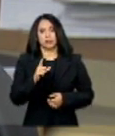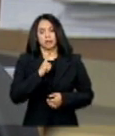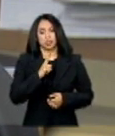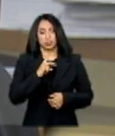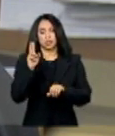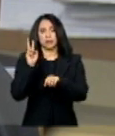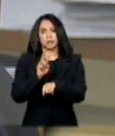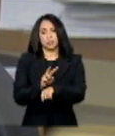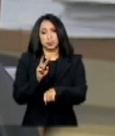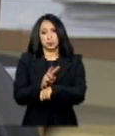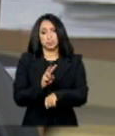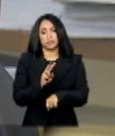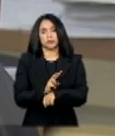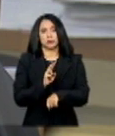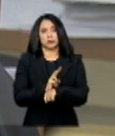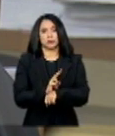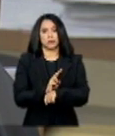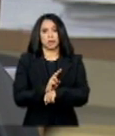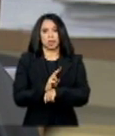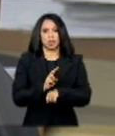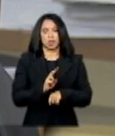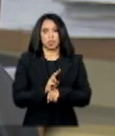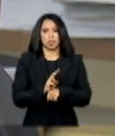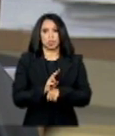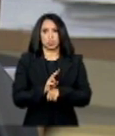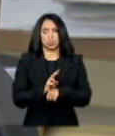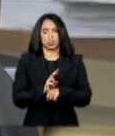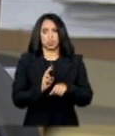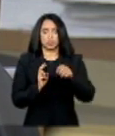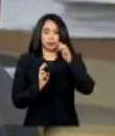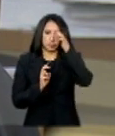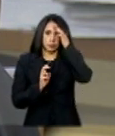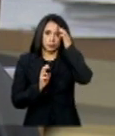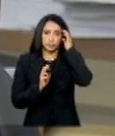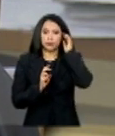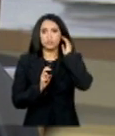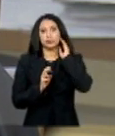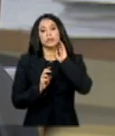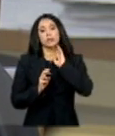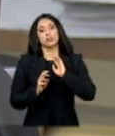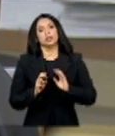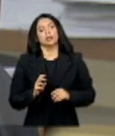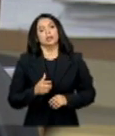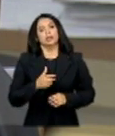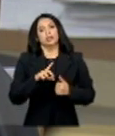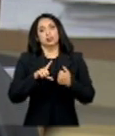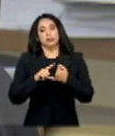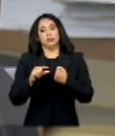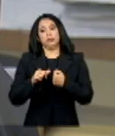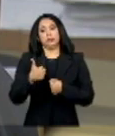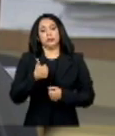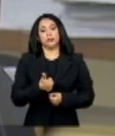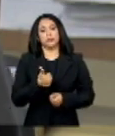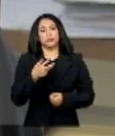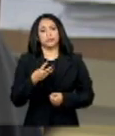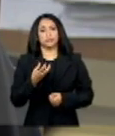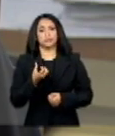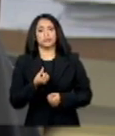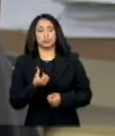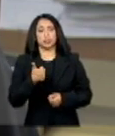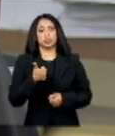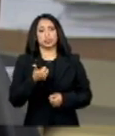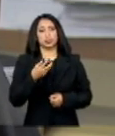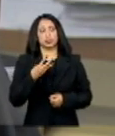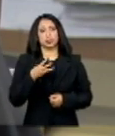como sanção ao ato infracional praticado por crianças e os artigos 136 em 38 que